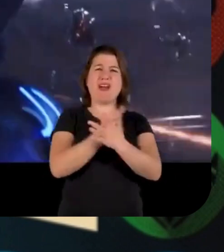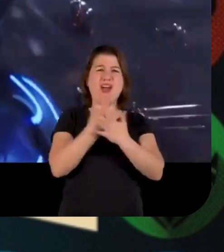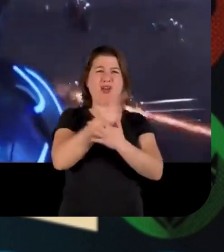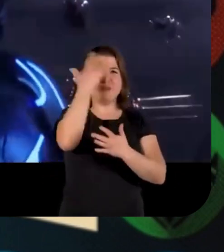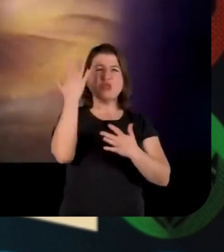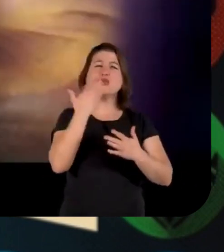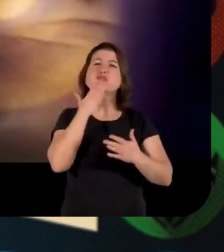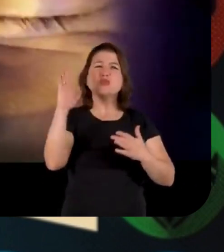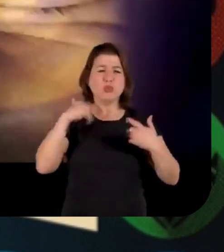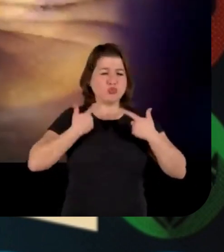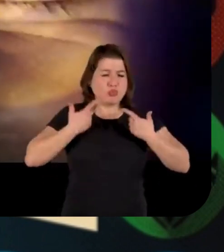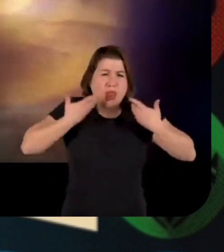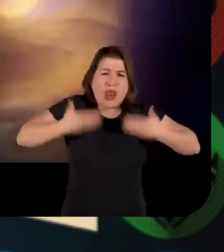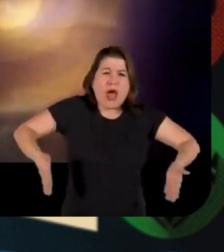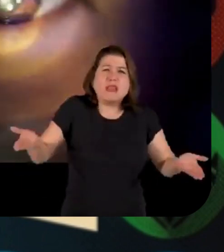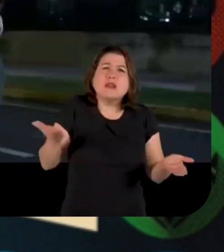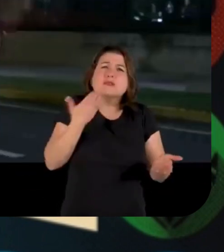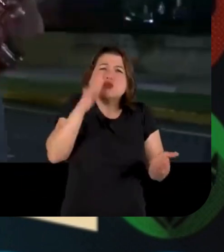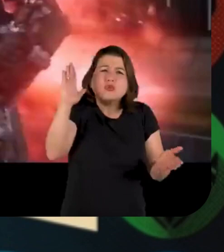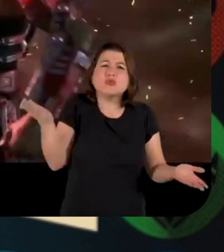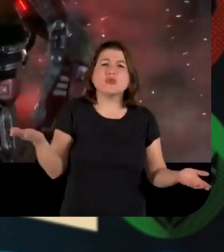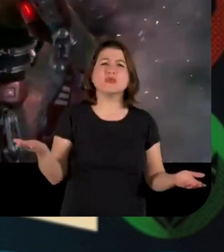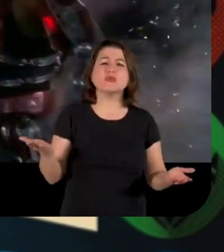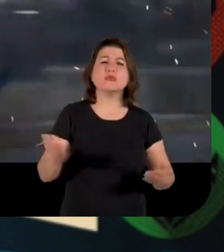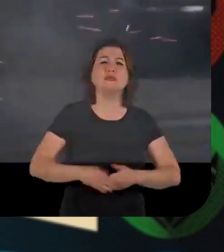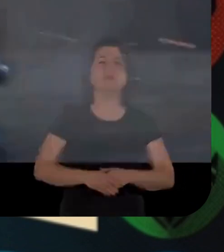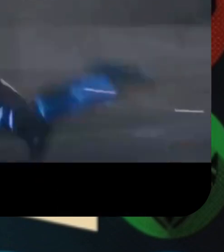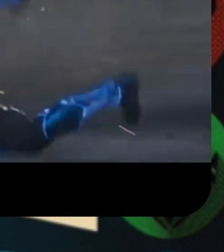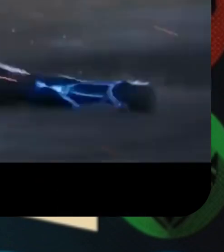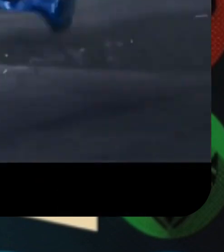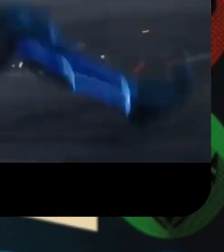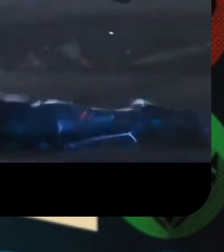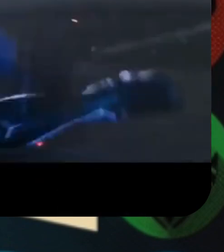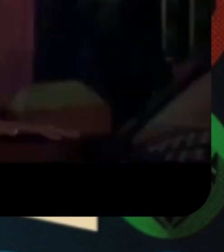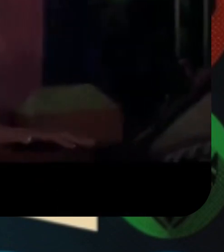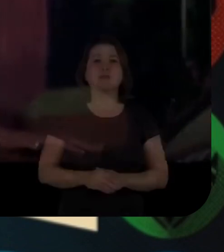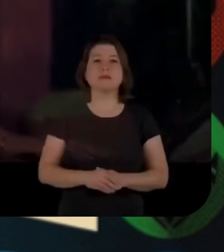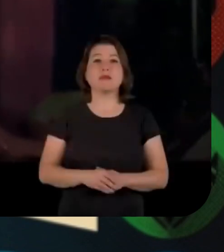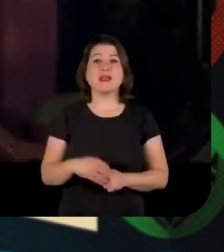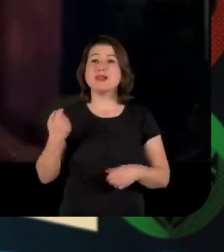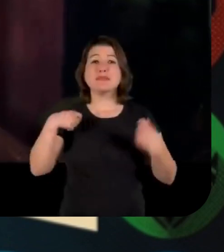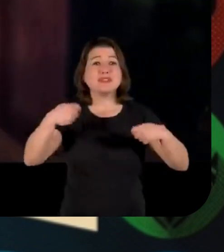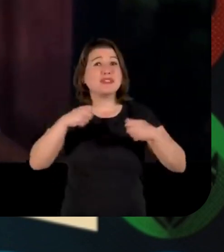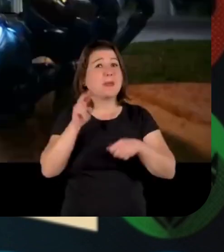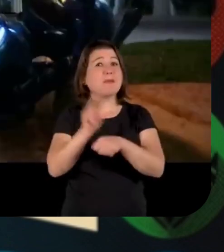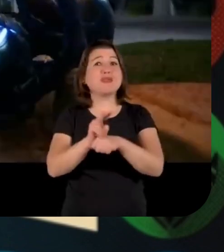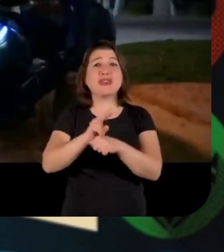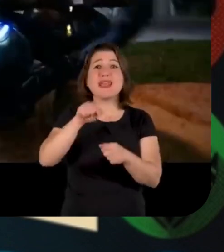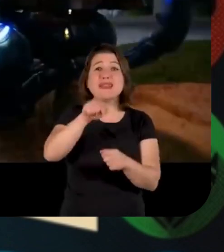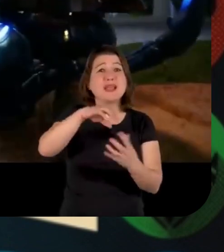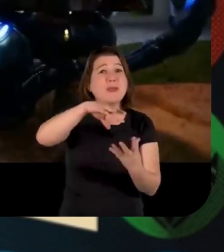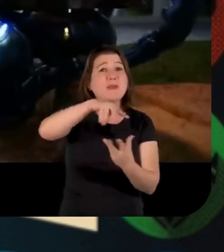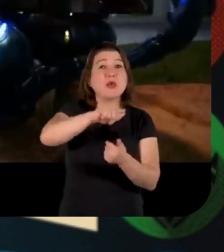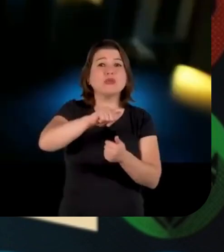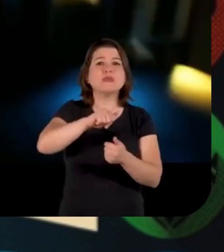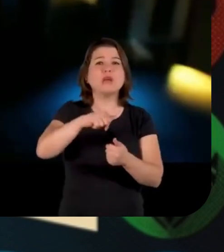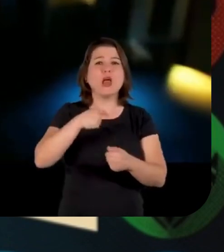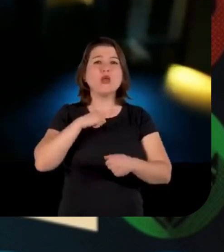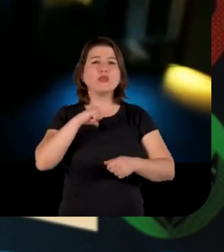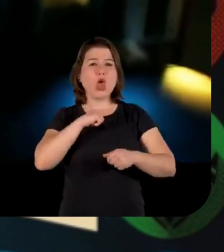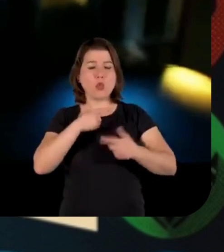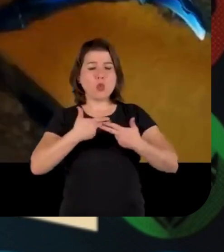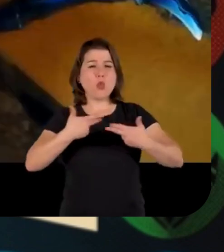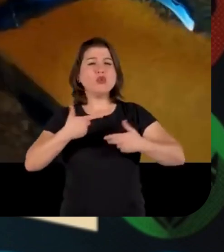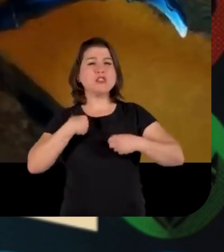começa a andar com uma bazuca durante o filme, achei essa parte nada a ver, mas tá bom, vai, dá pra ignorar. E o